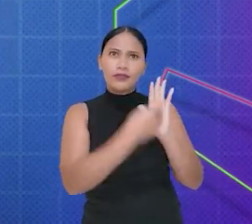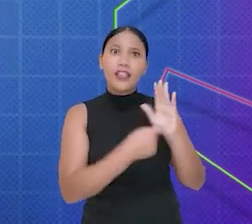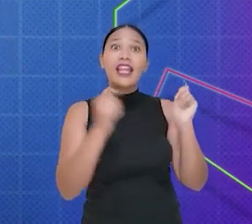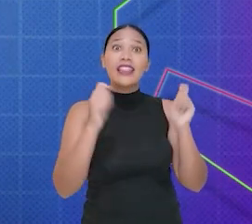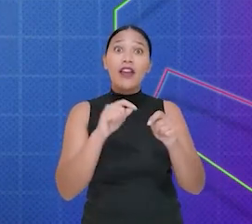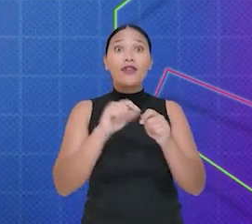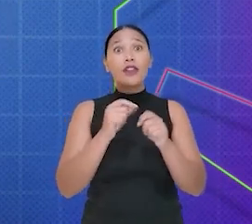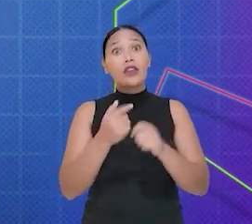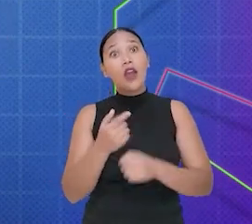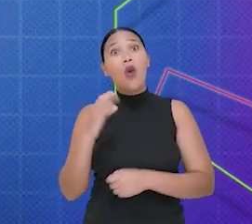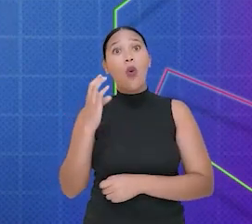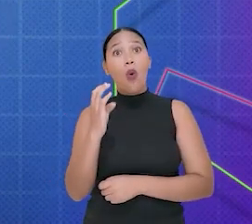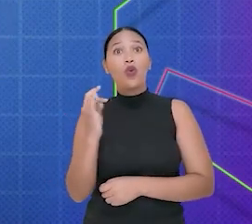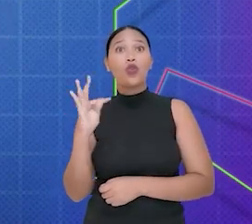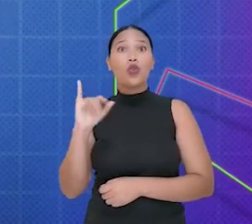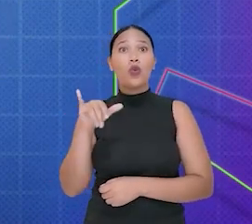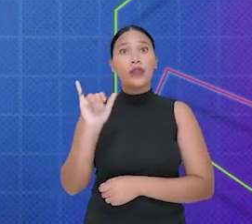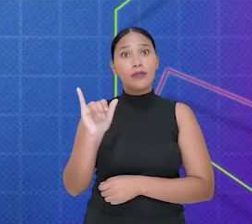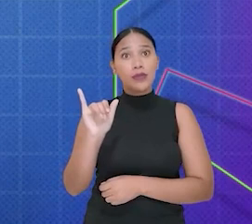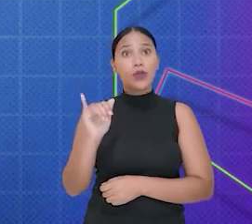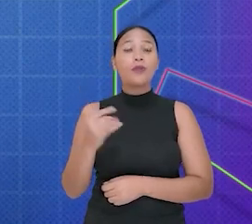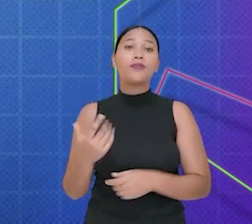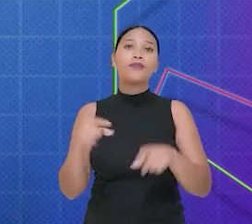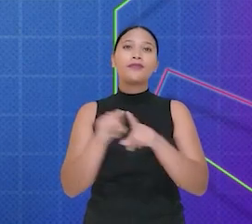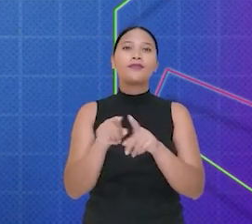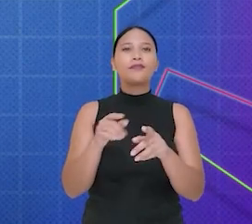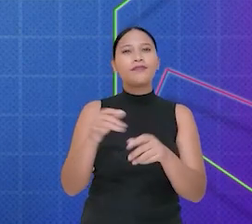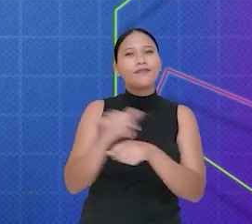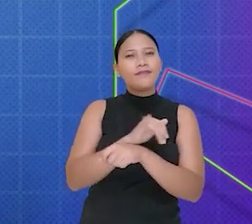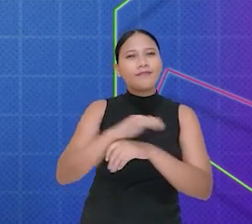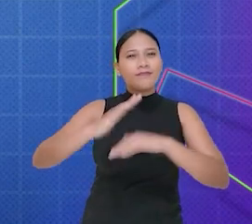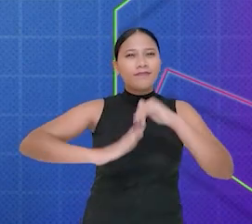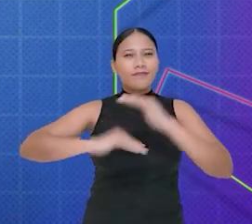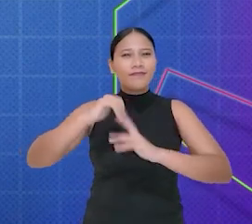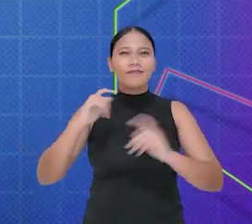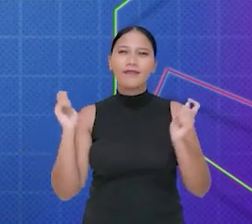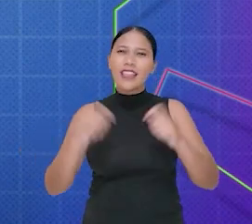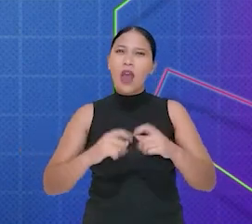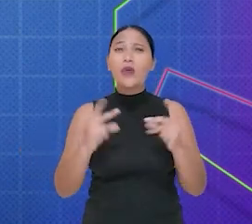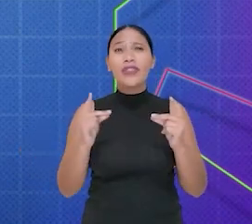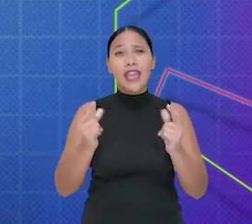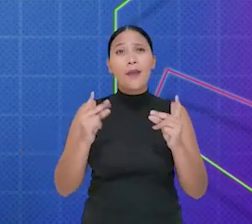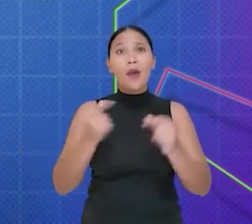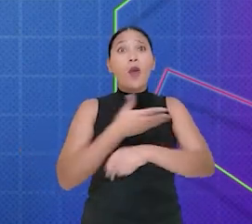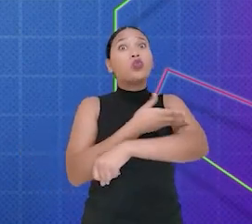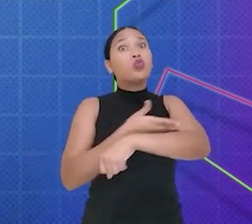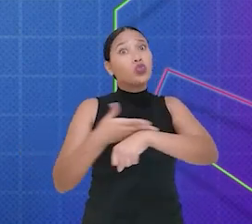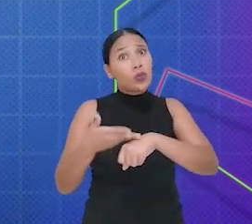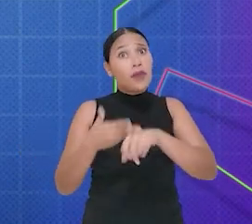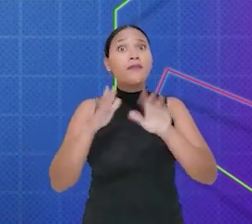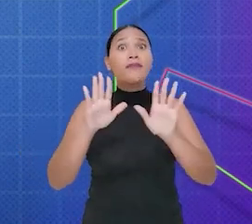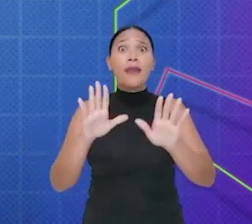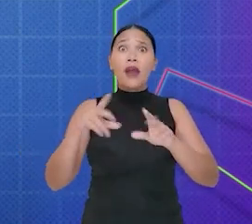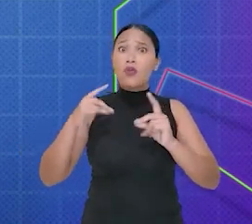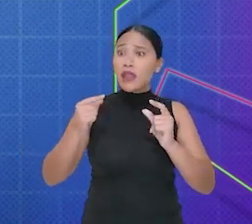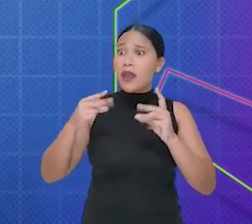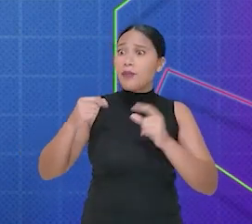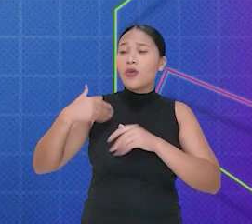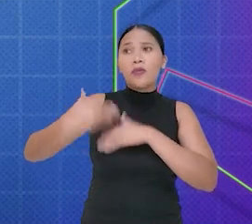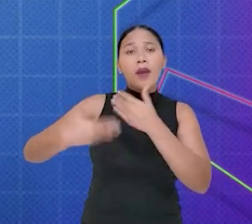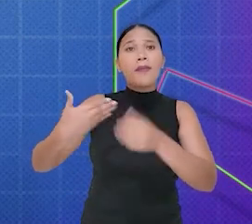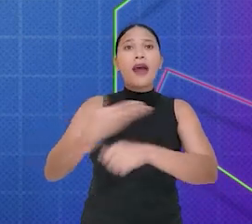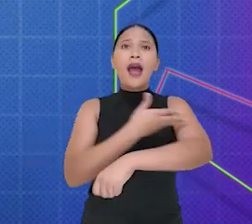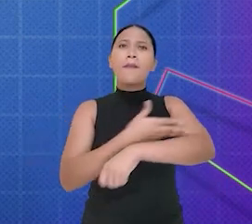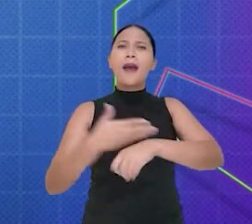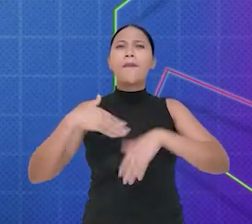de texto, pode refazer com Ctrl Y. A prática do uso de atalhos de teclado pode levar algum tempo para se acostumar, mas